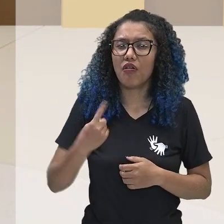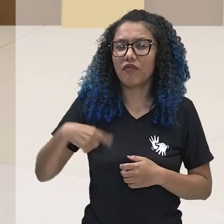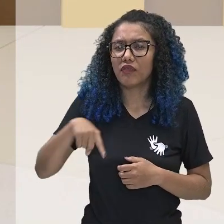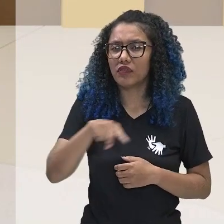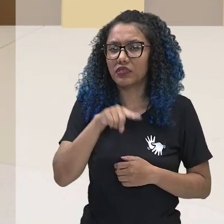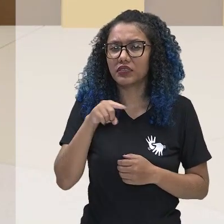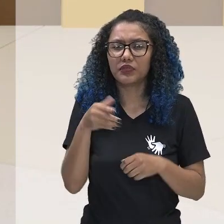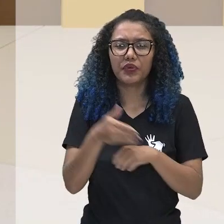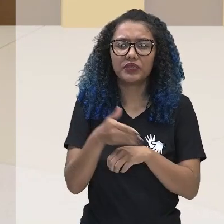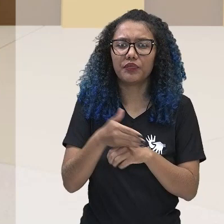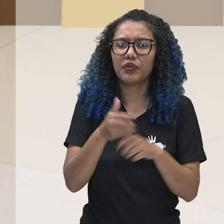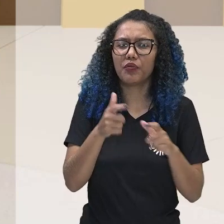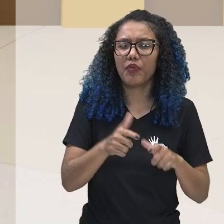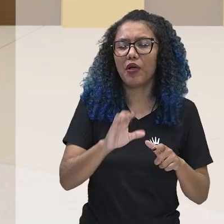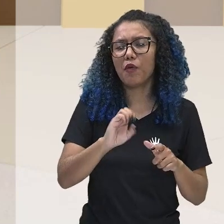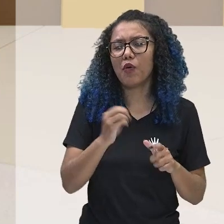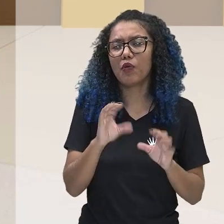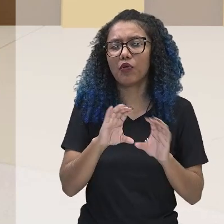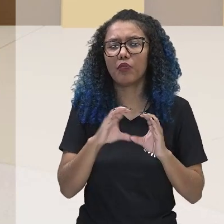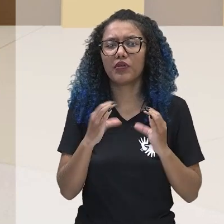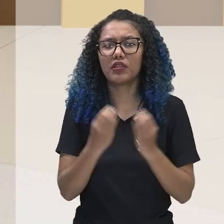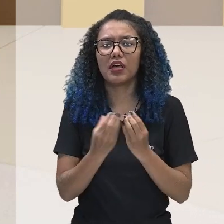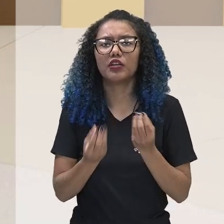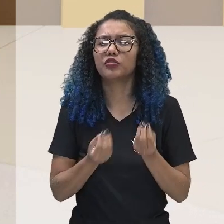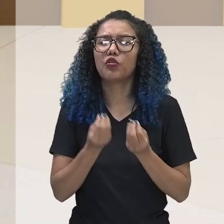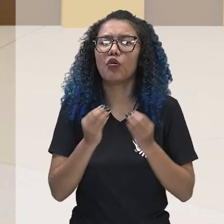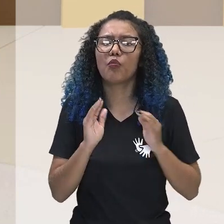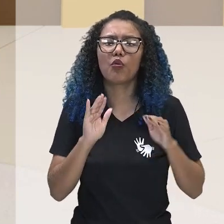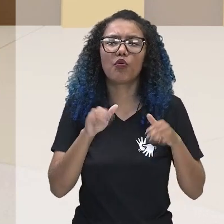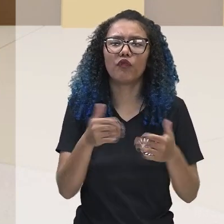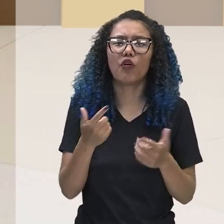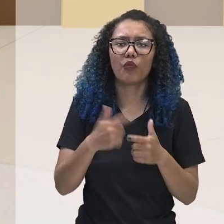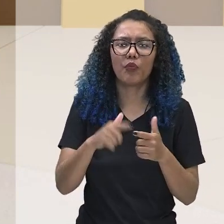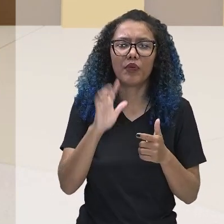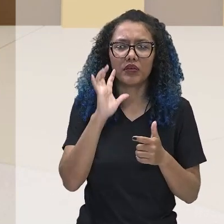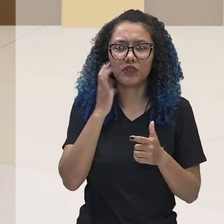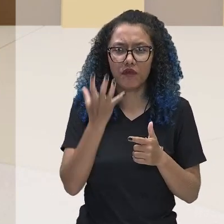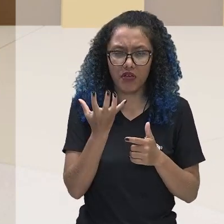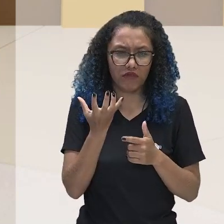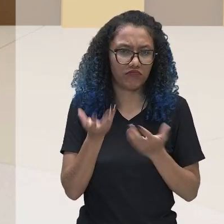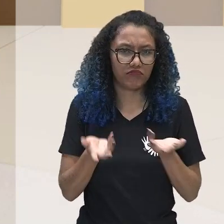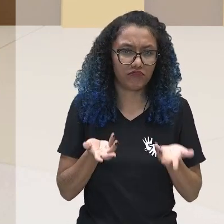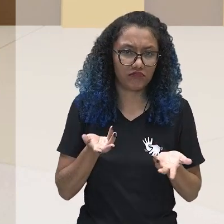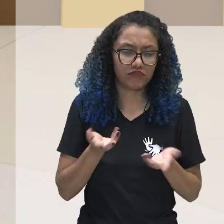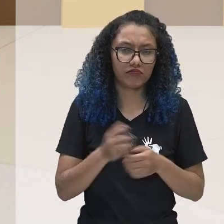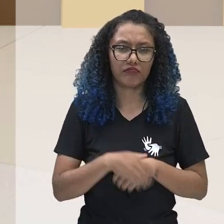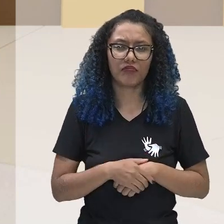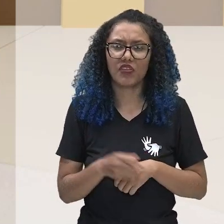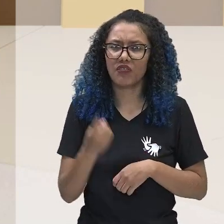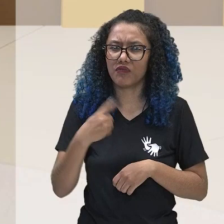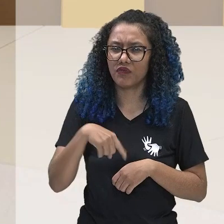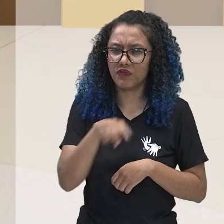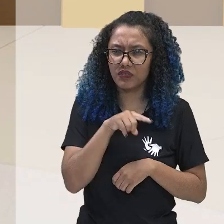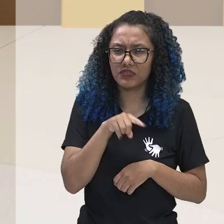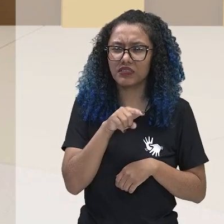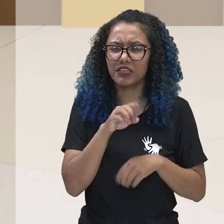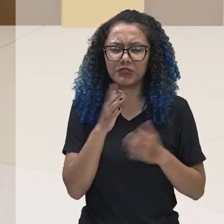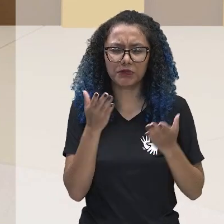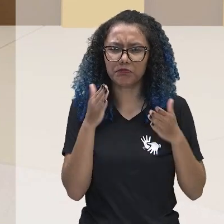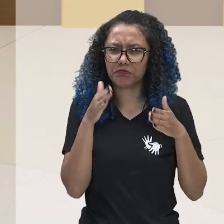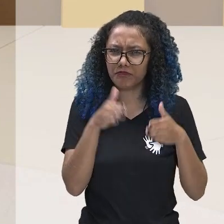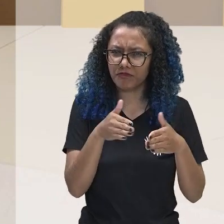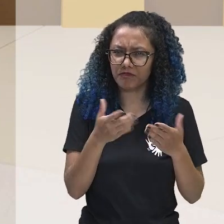ou na comunidade para a solução dos problemas coletivos. Será que você tem olhado para esses aspectos, né, para essas ideias que eu trouxe